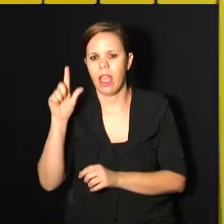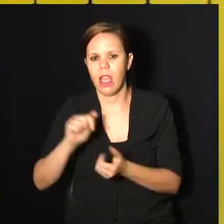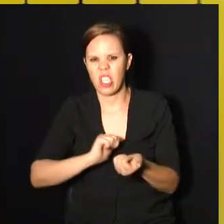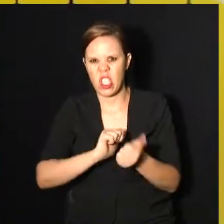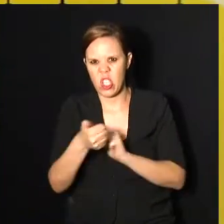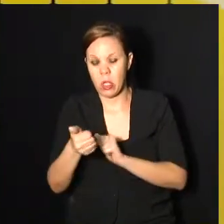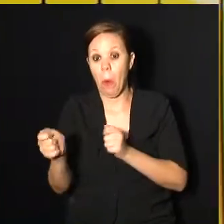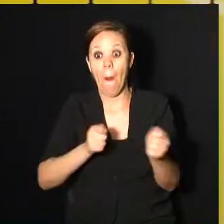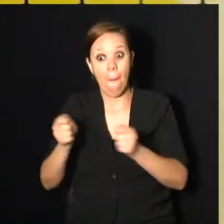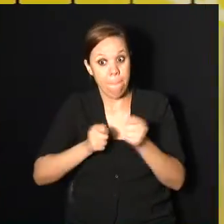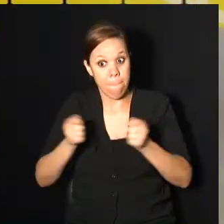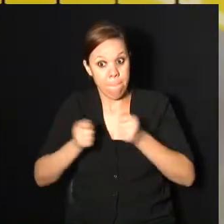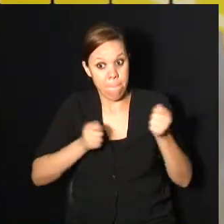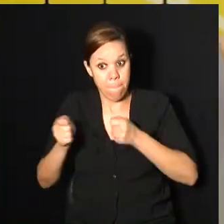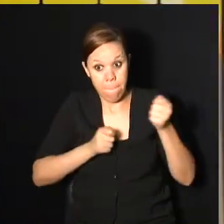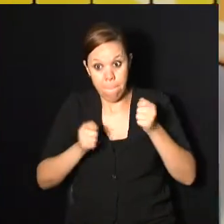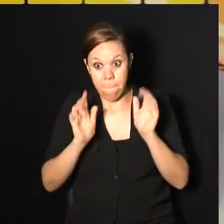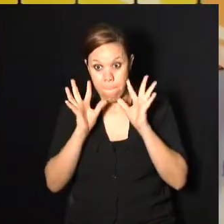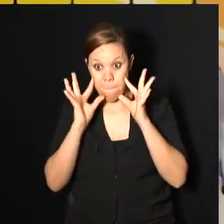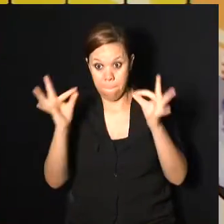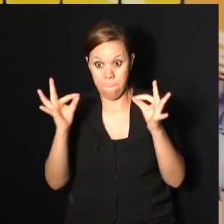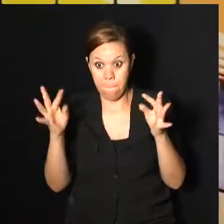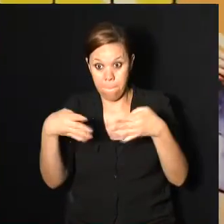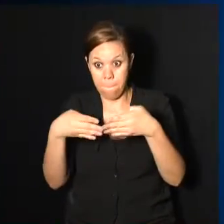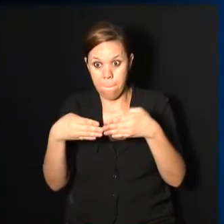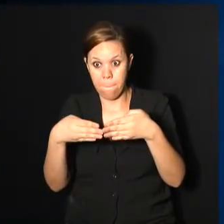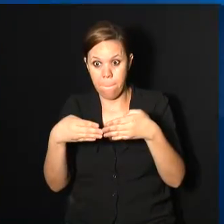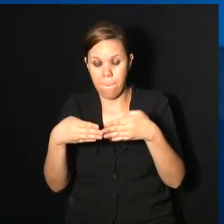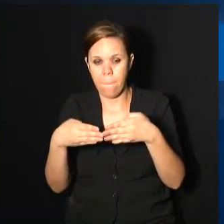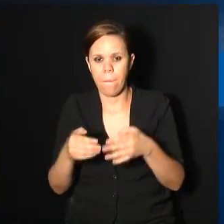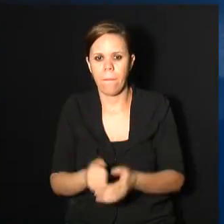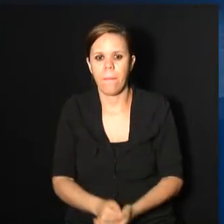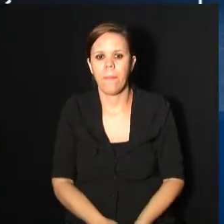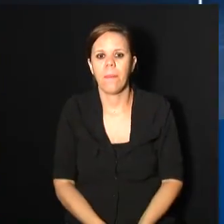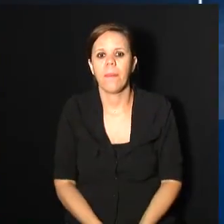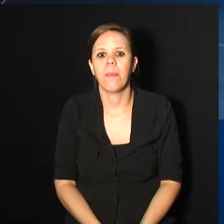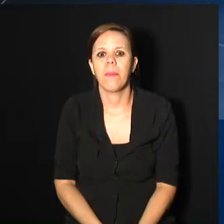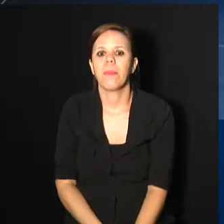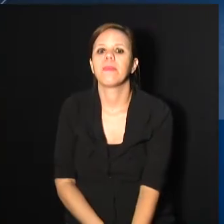bastante equilíbrio e concentração do praticante.